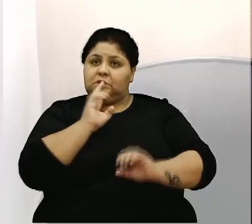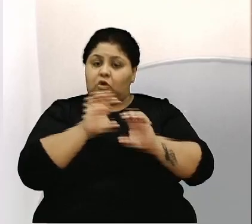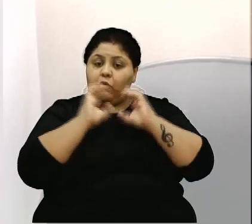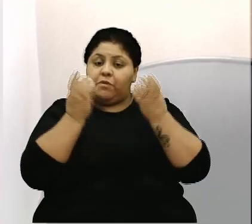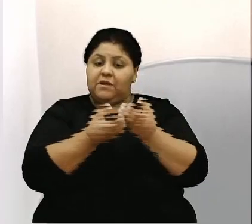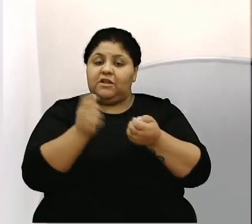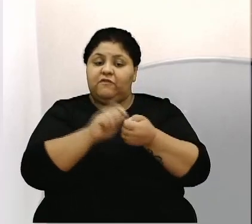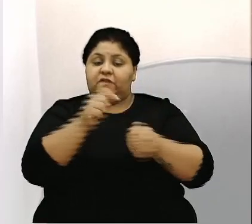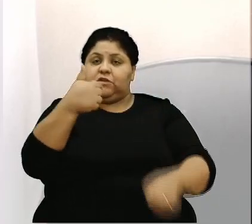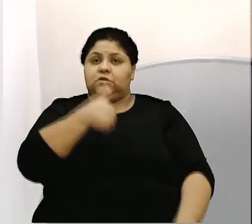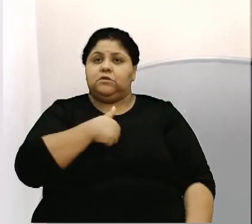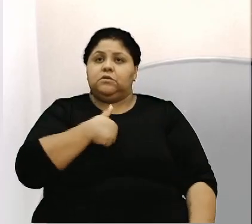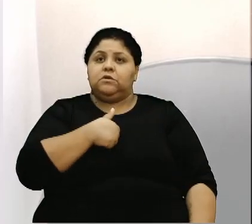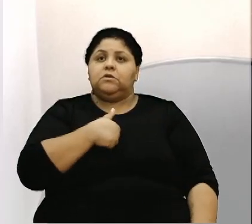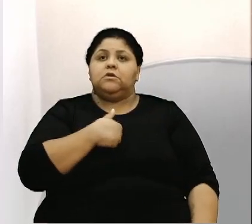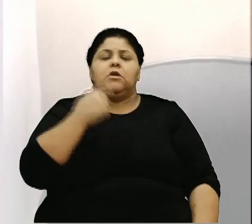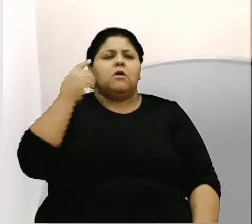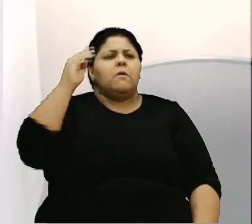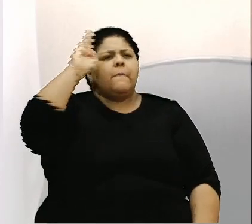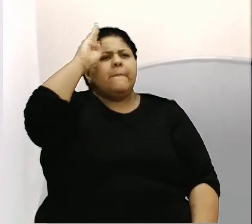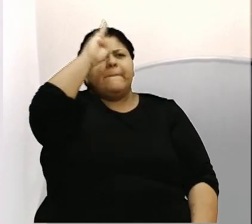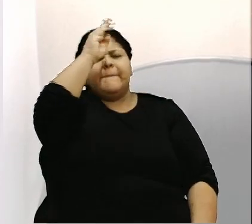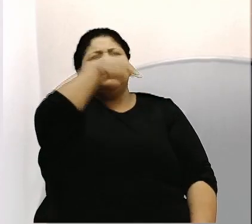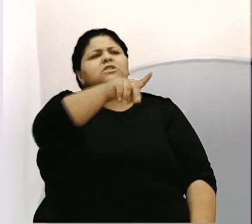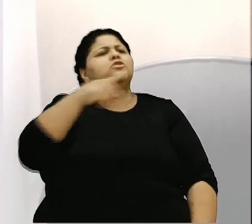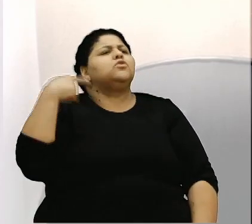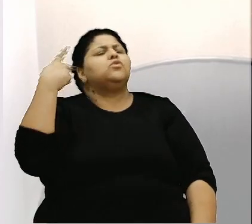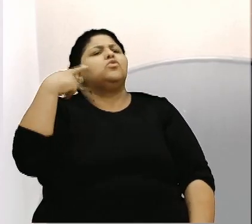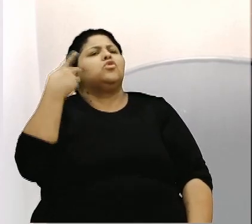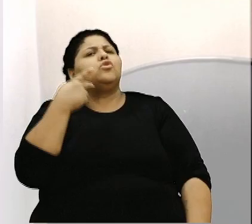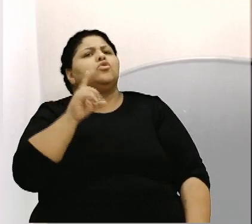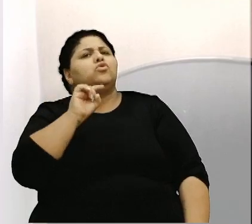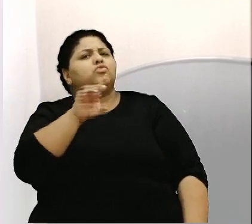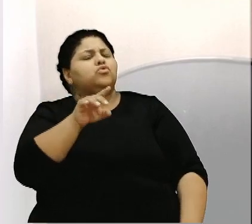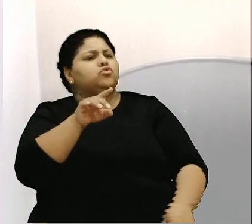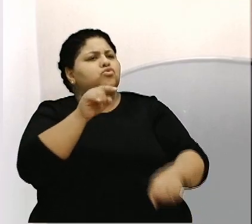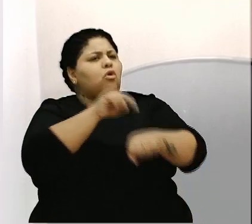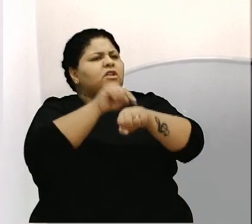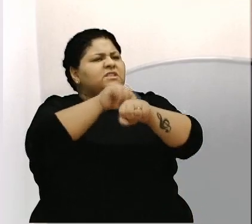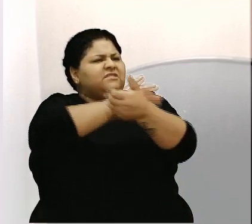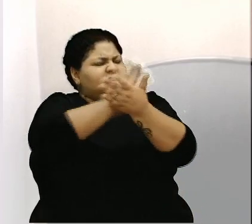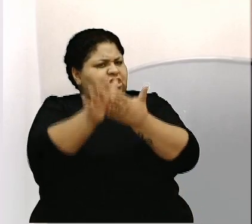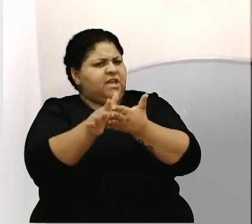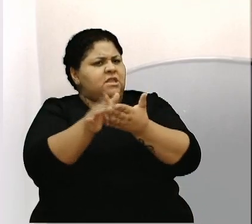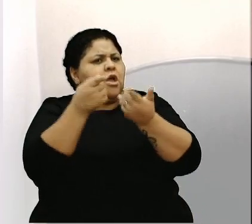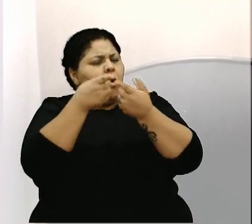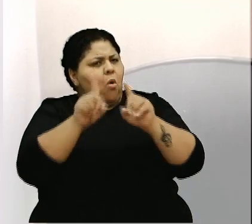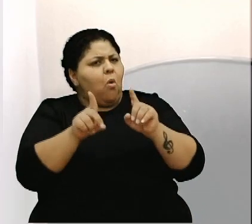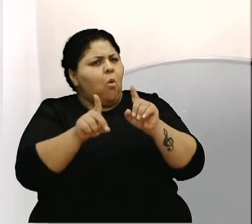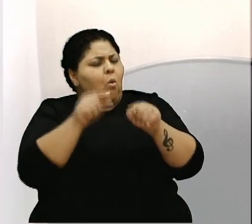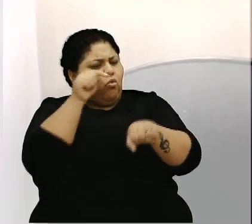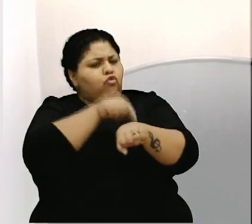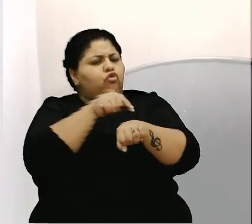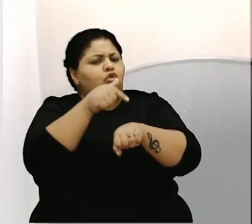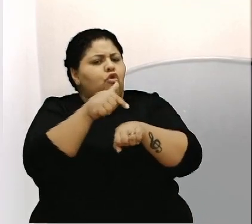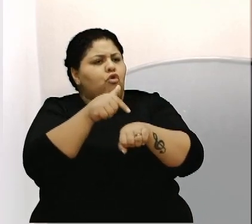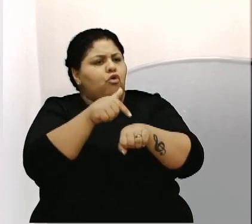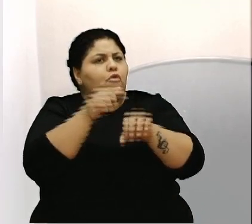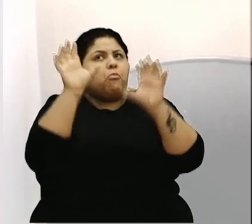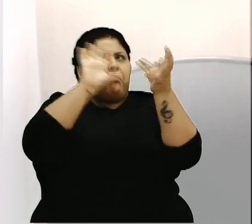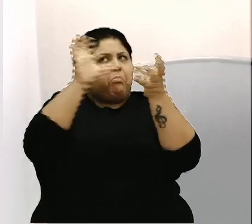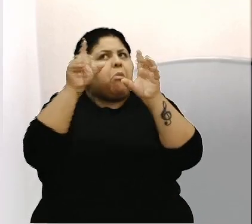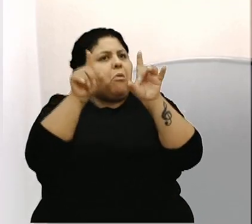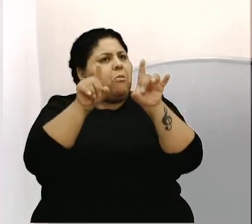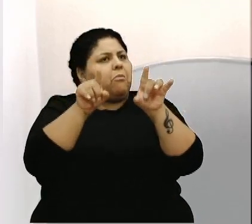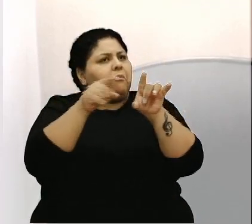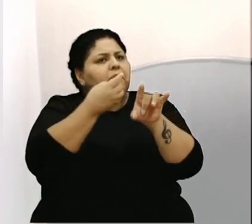comigo. Por isso, tu é vereador e tu não é vereador só de hora de tragédia ou só da hora que o tempo tá bom. Tu